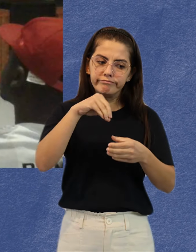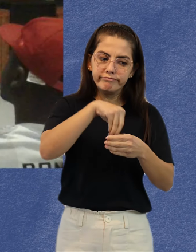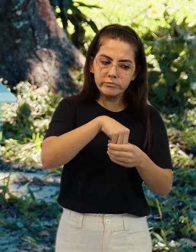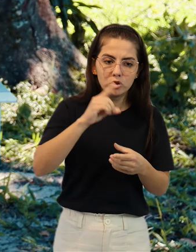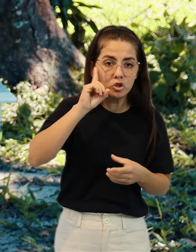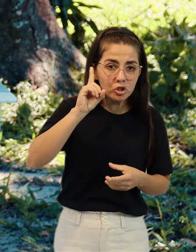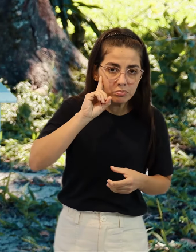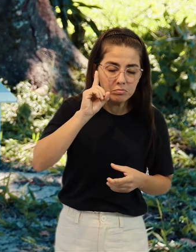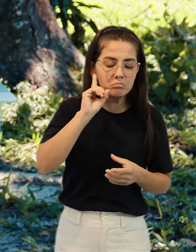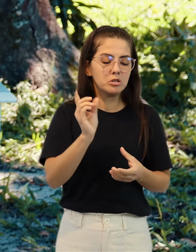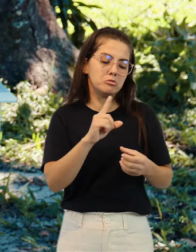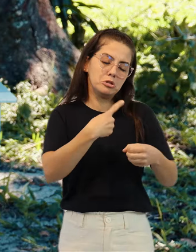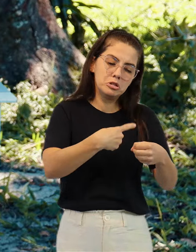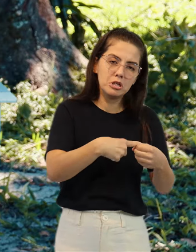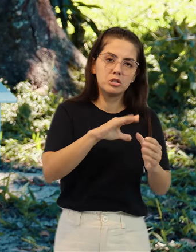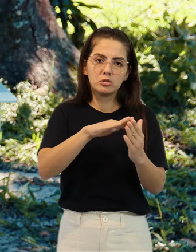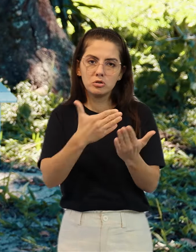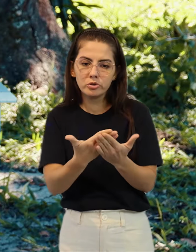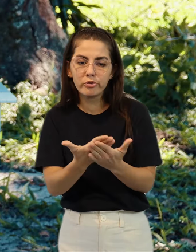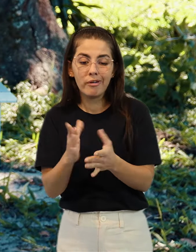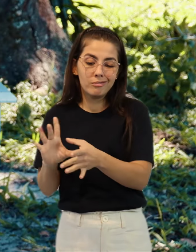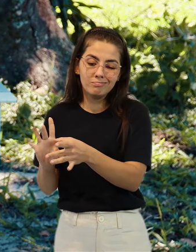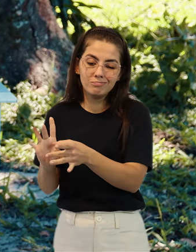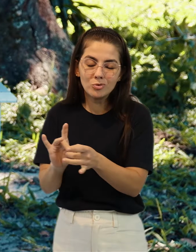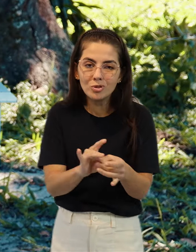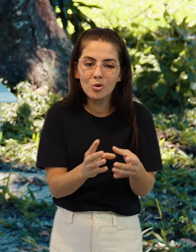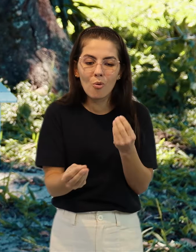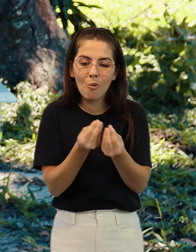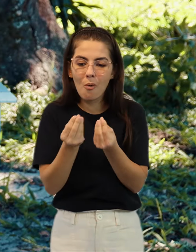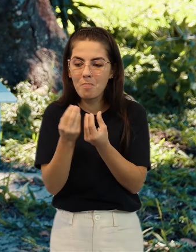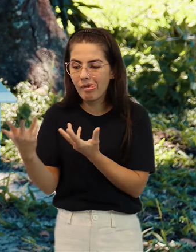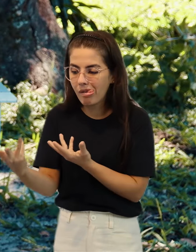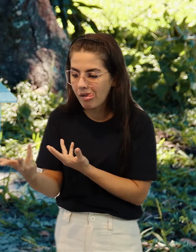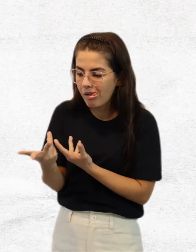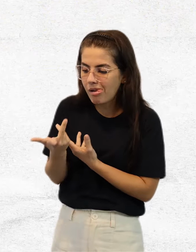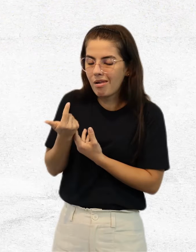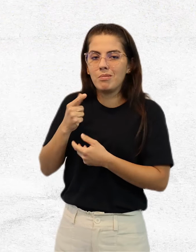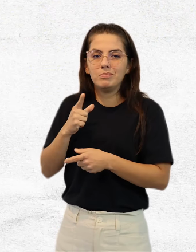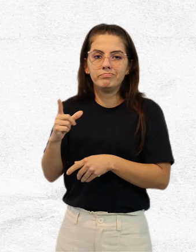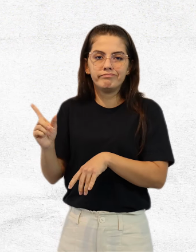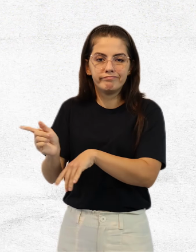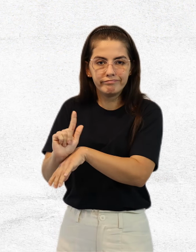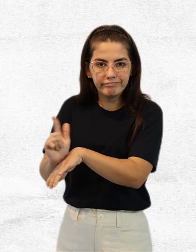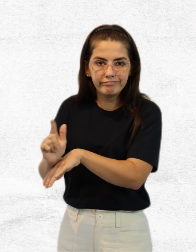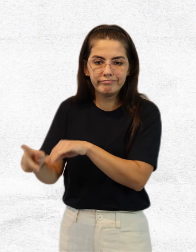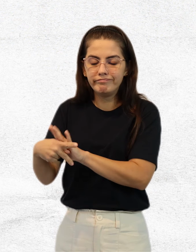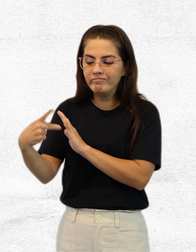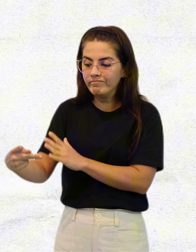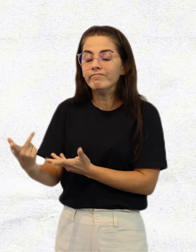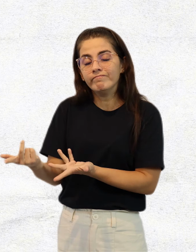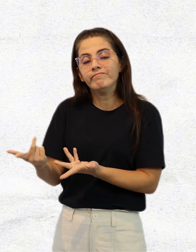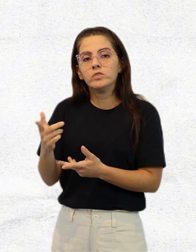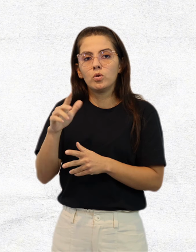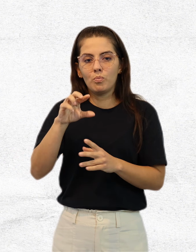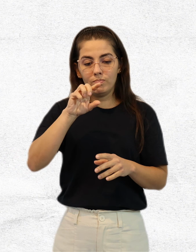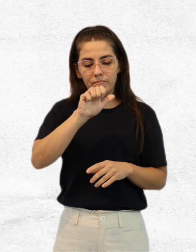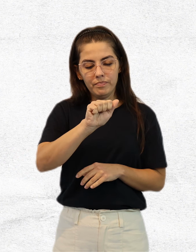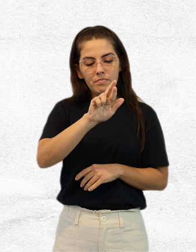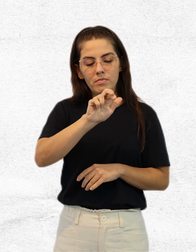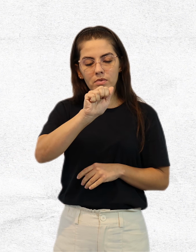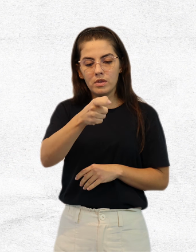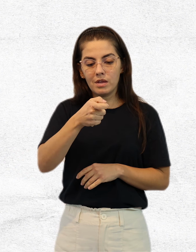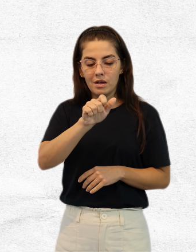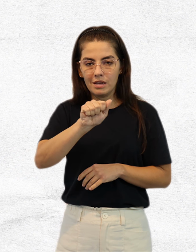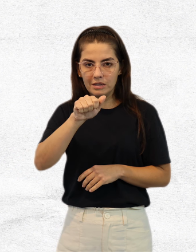escolas. E o contexto daquele momento era essa dificuldade de convencer gestores. E o Araxá nasce desse esforço e continua